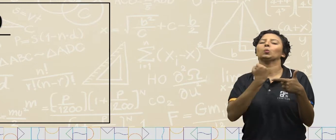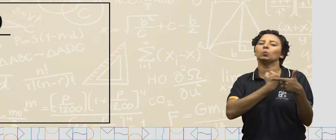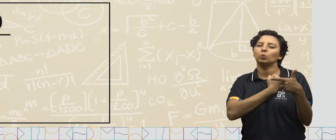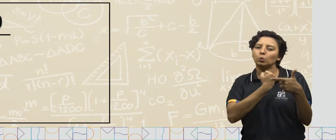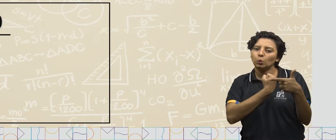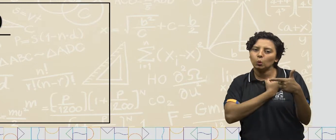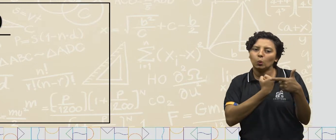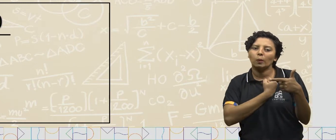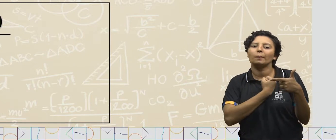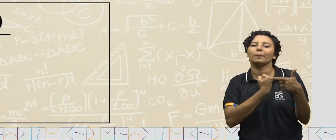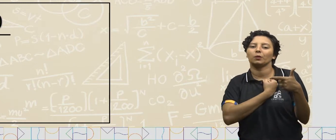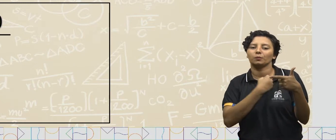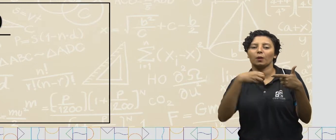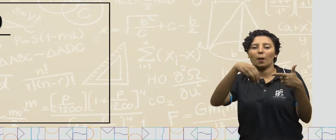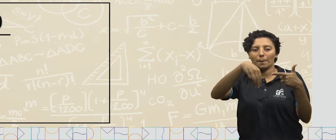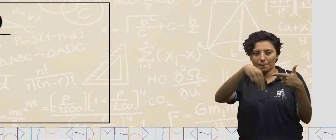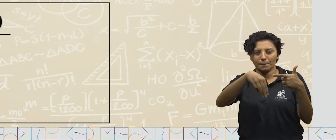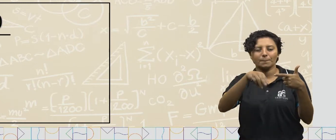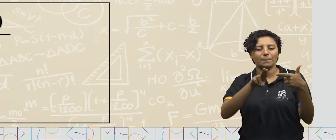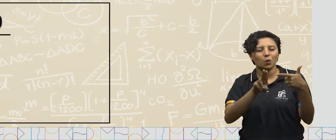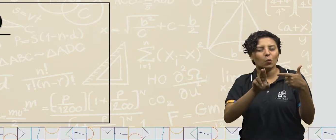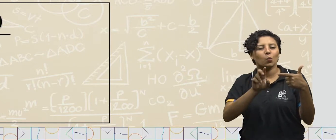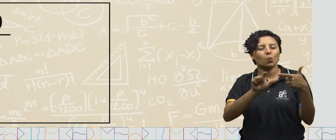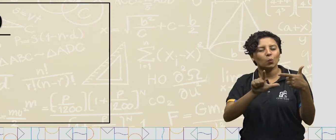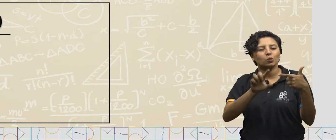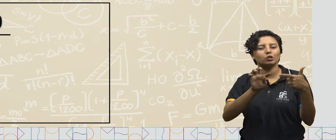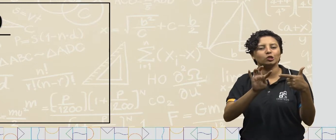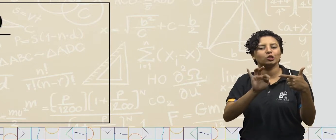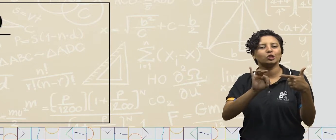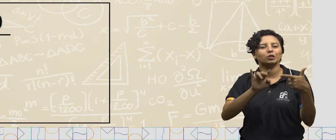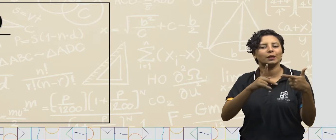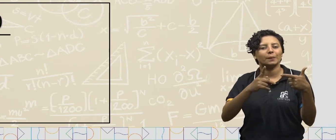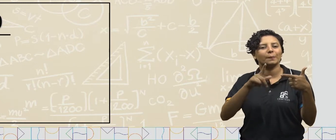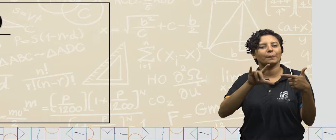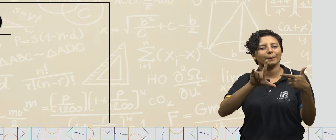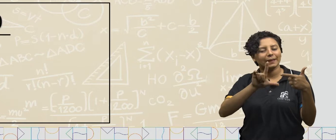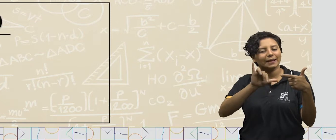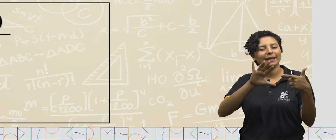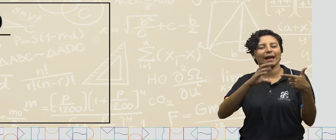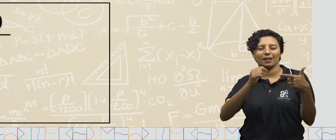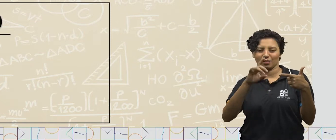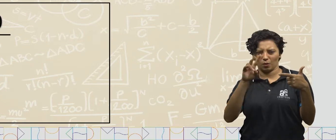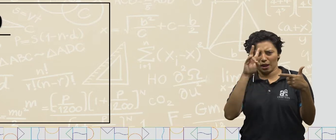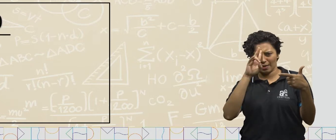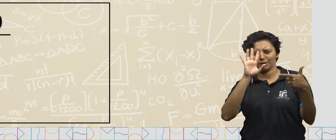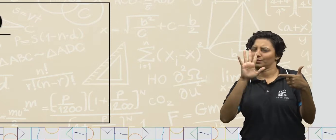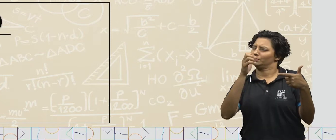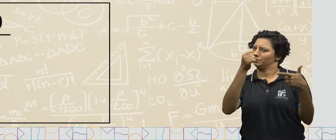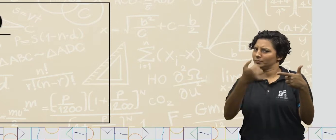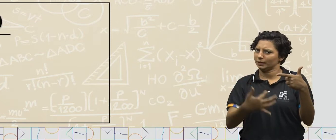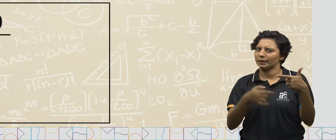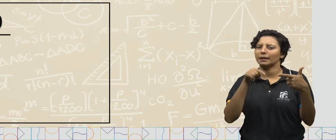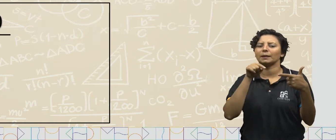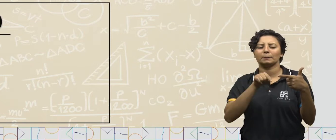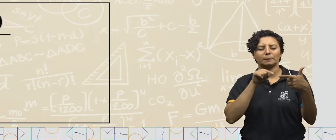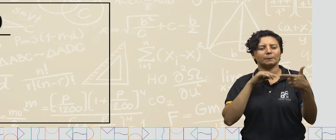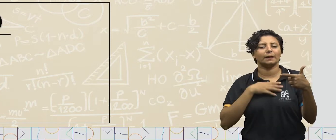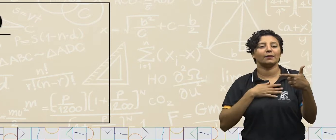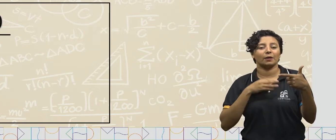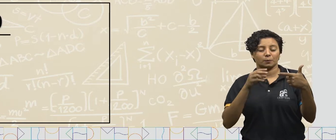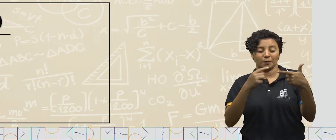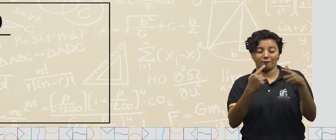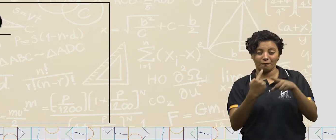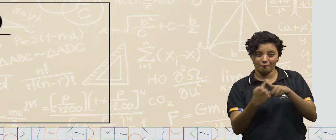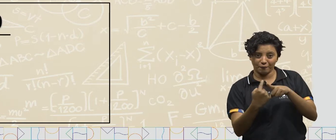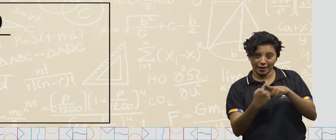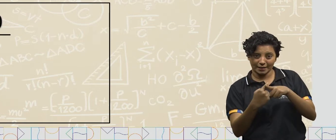número chamado multiplicador, lembra? Ele vai multiplicar o nosso divisor, que